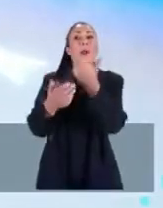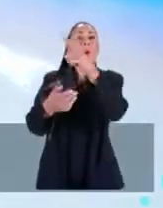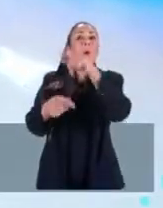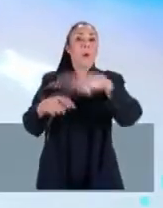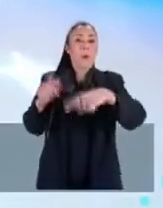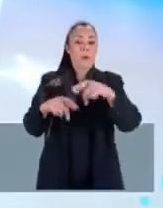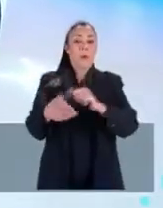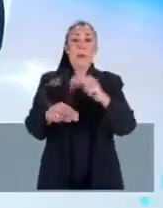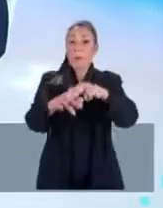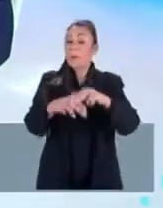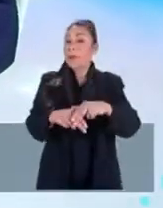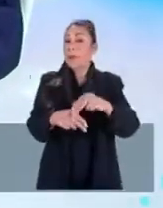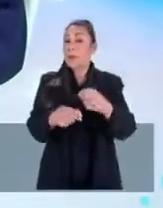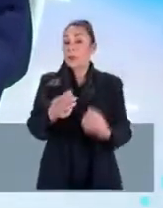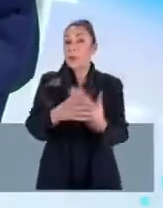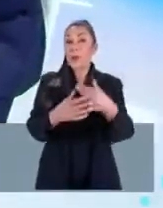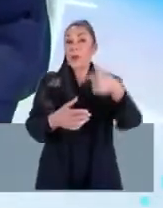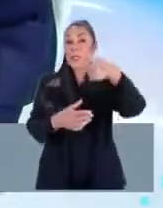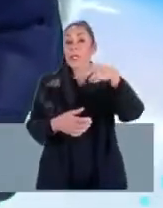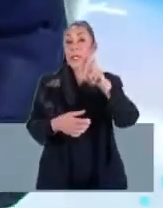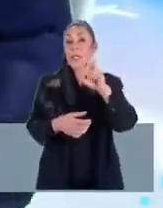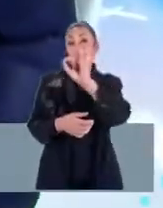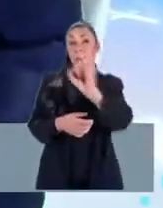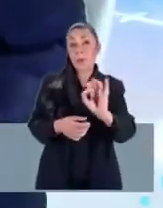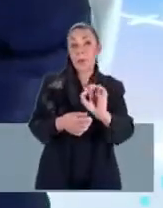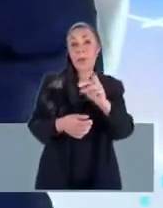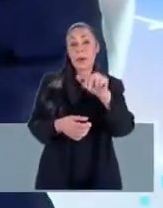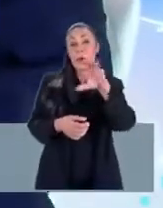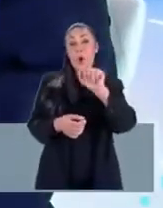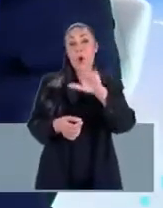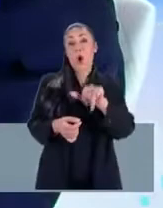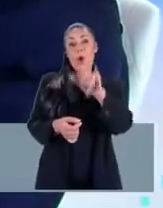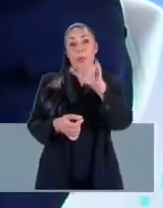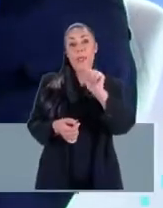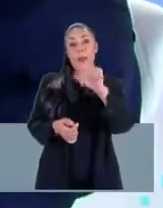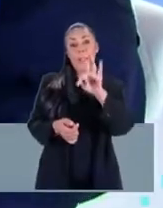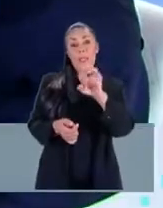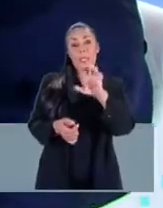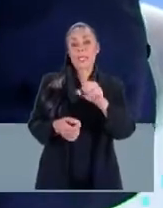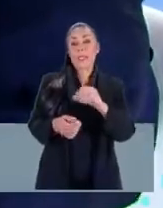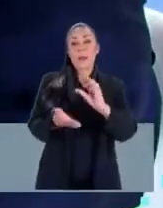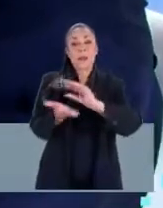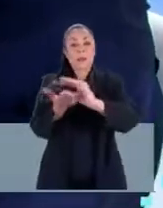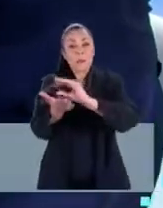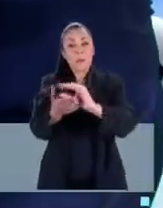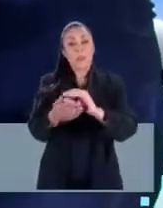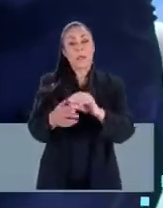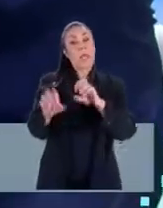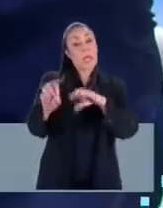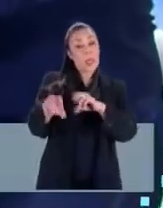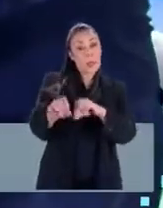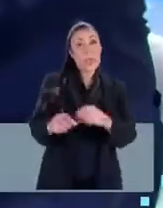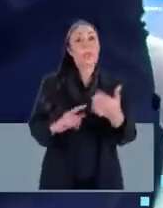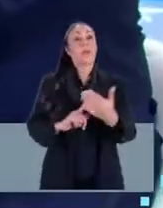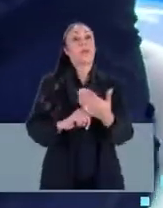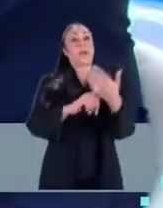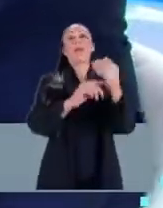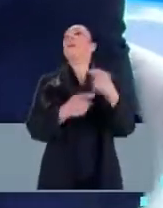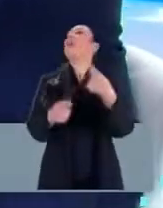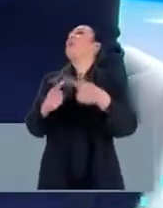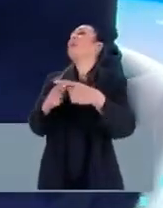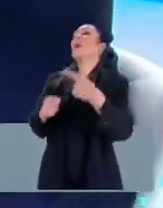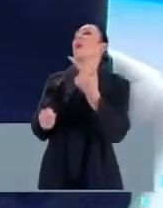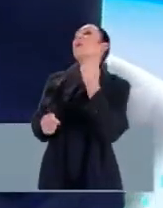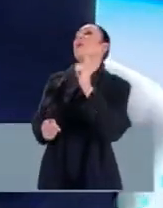que 75% do royalty do petróleo do pré-sal era para investir em educação, ciência e tecnologia e saúde. Por que não foi